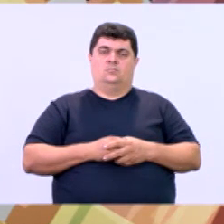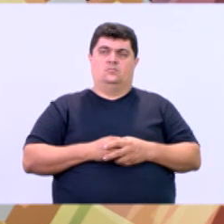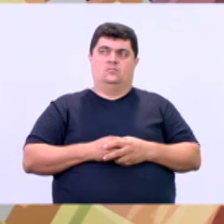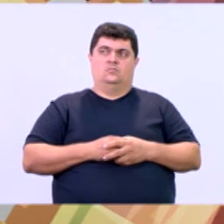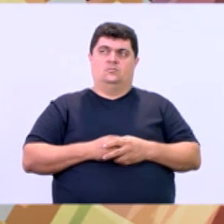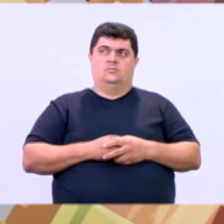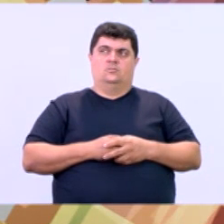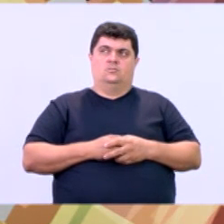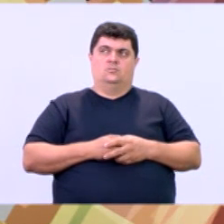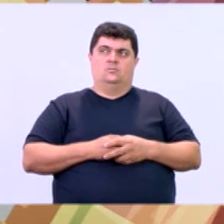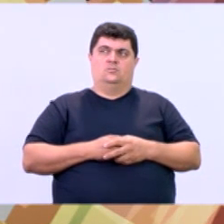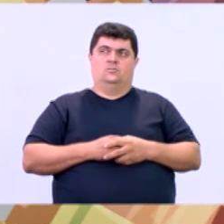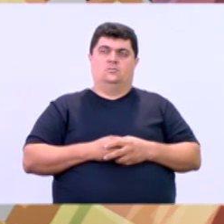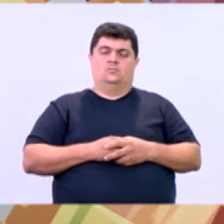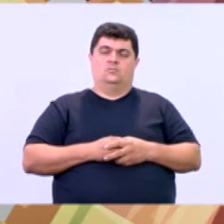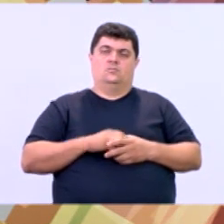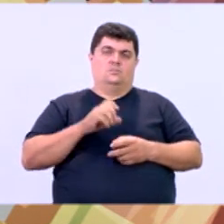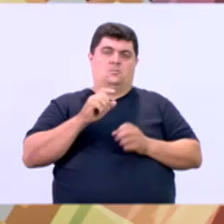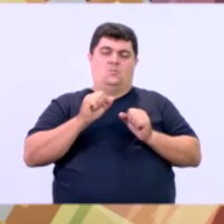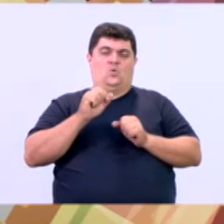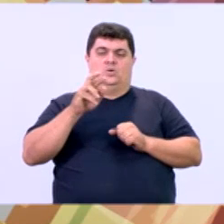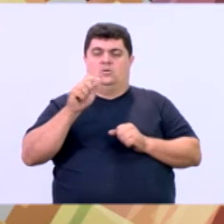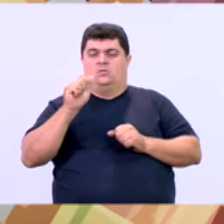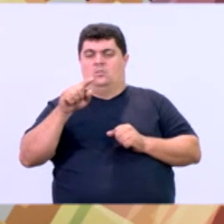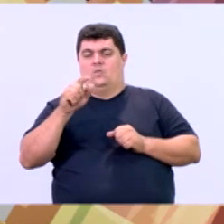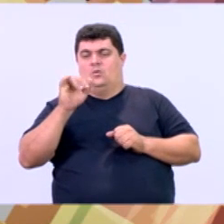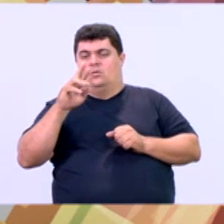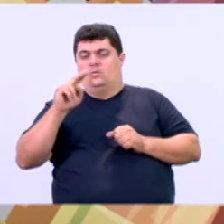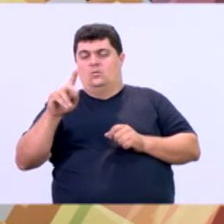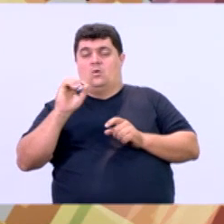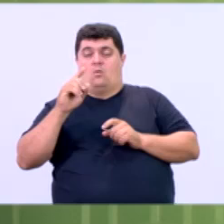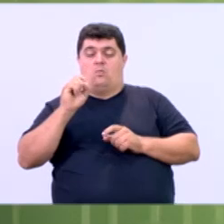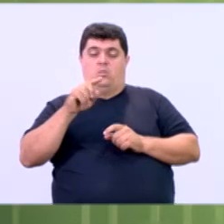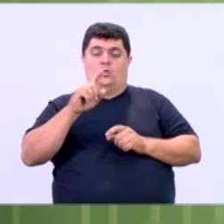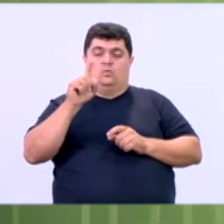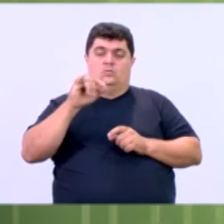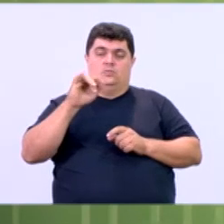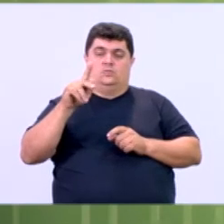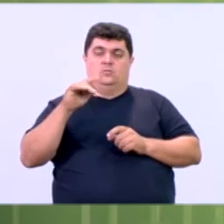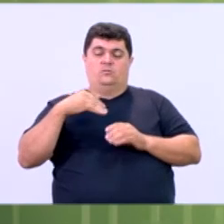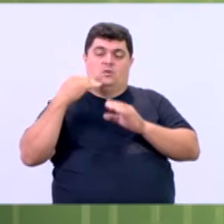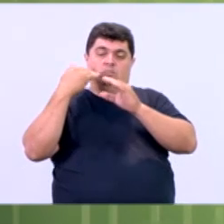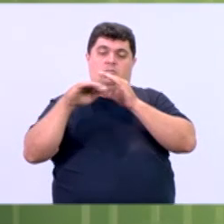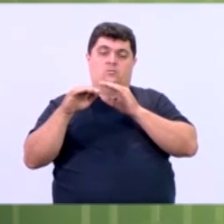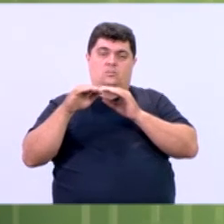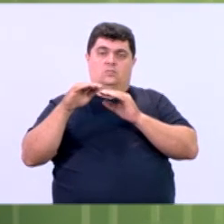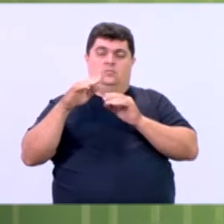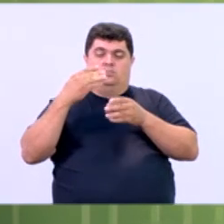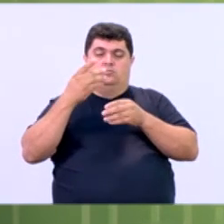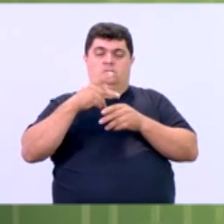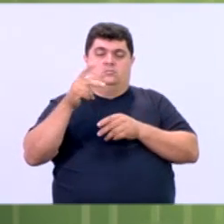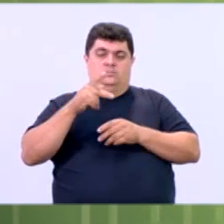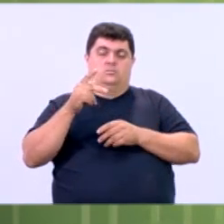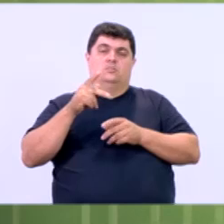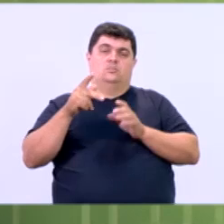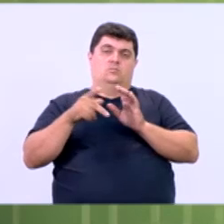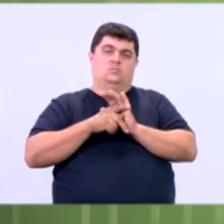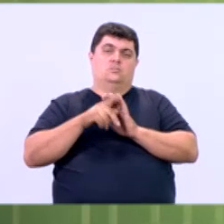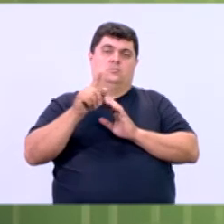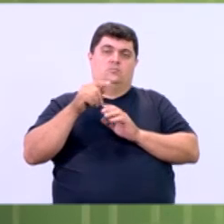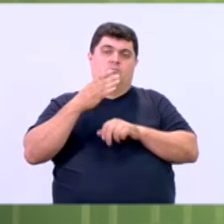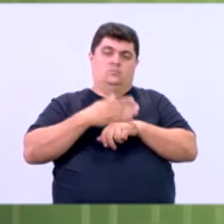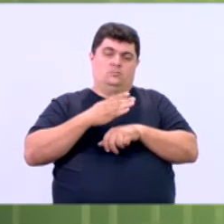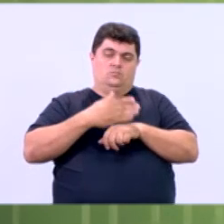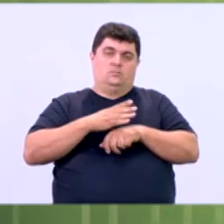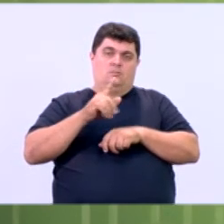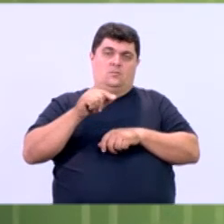extensão .zip, e você vai postar isso para o tutor, tá? Então, a tarefa é